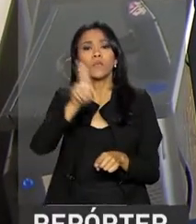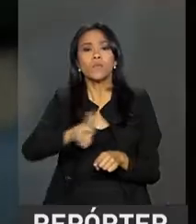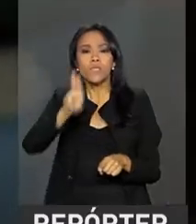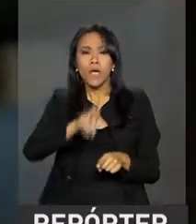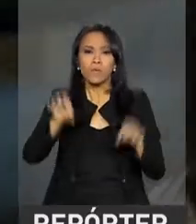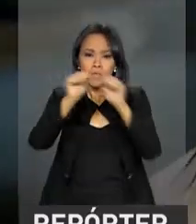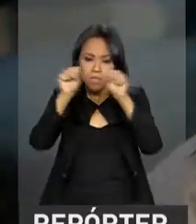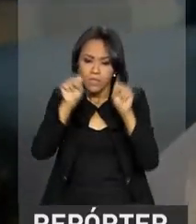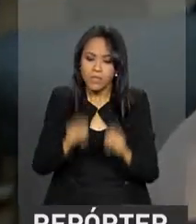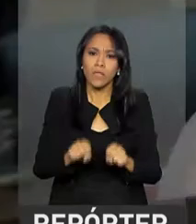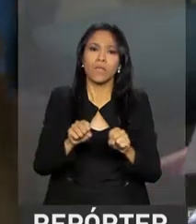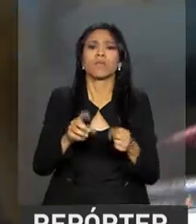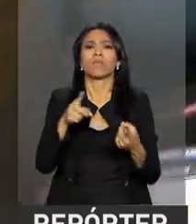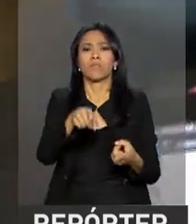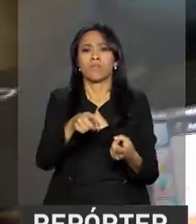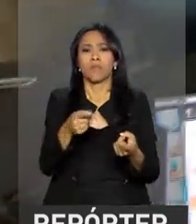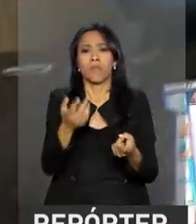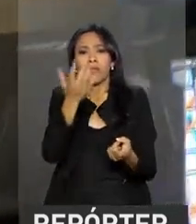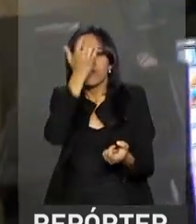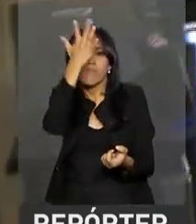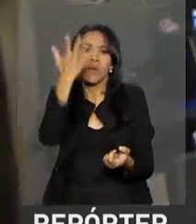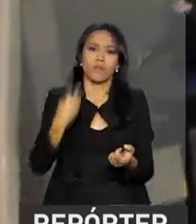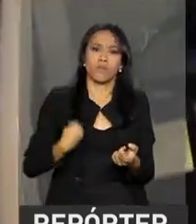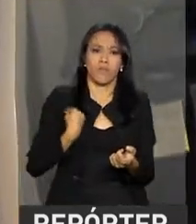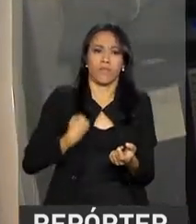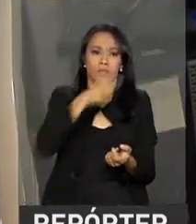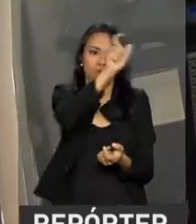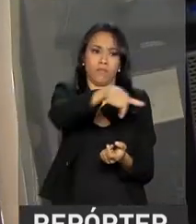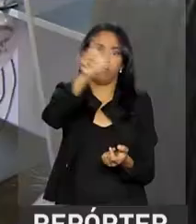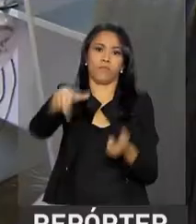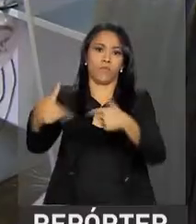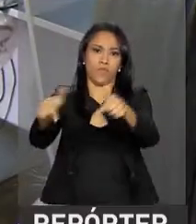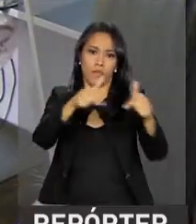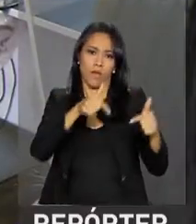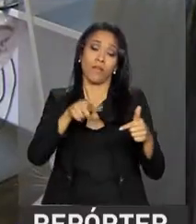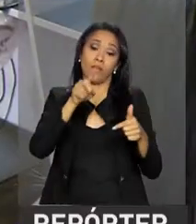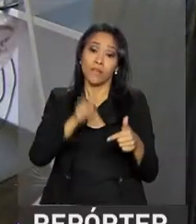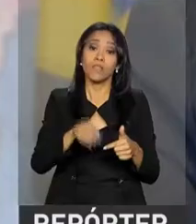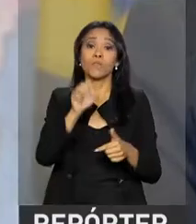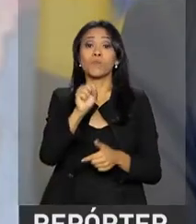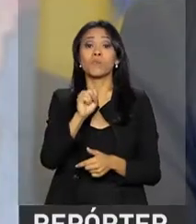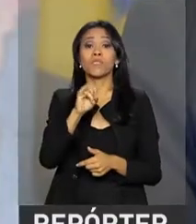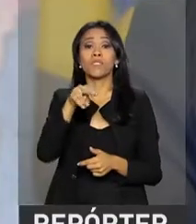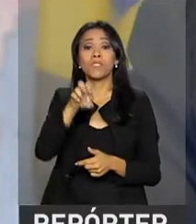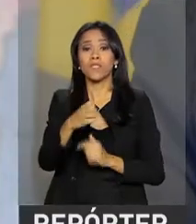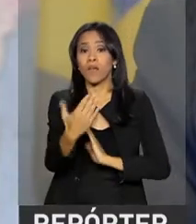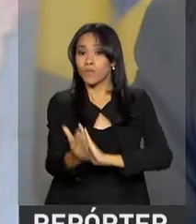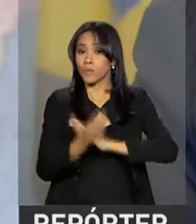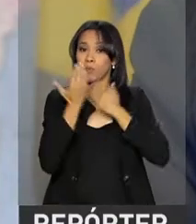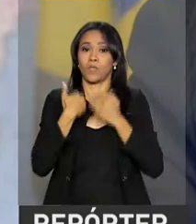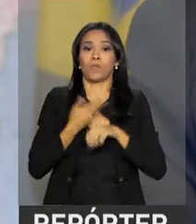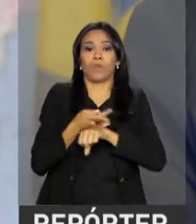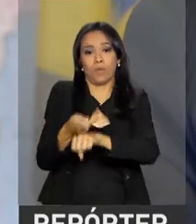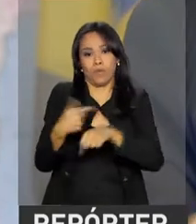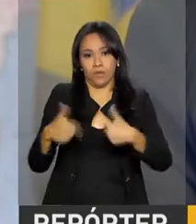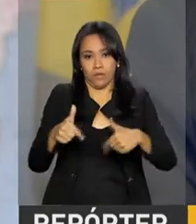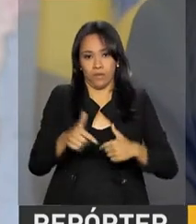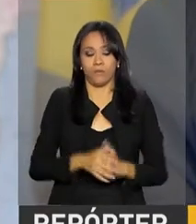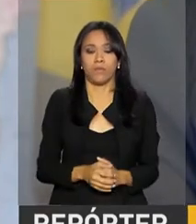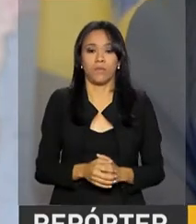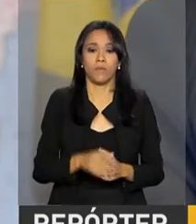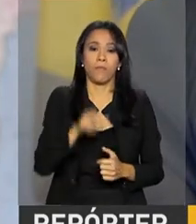para facilitar a vida do trabalhador o cine fácil agilizar a busca de emprego o que isso proporciona de